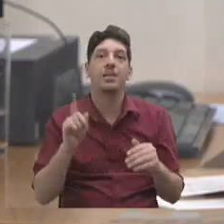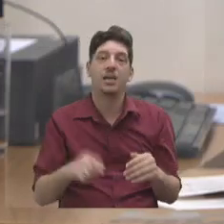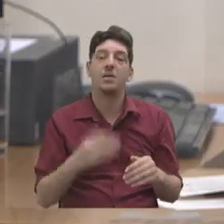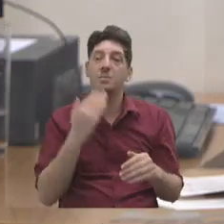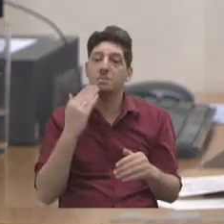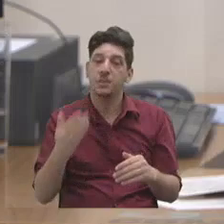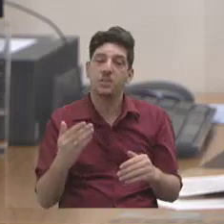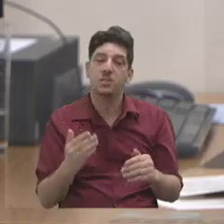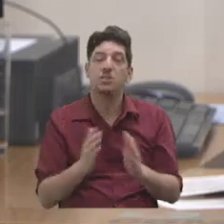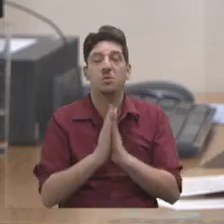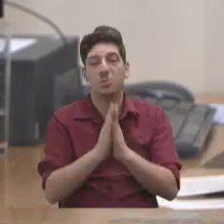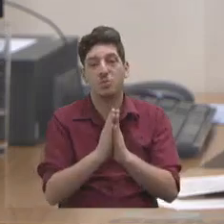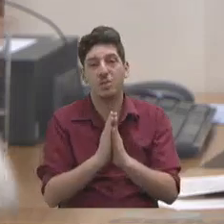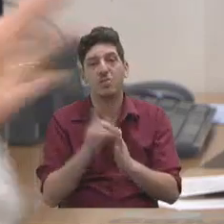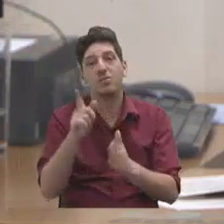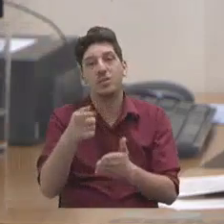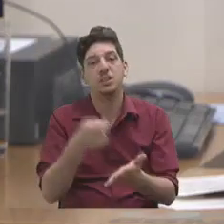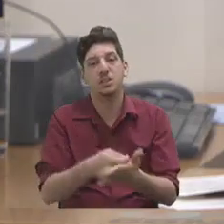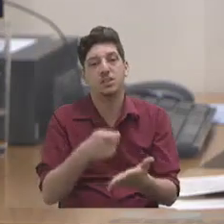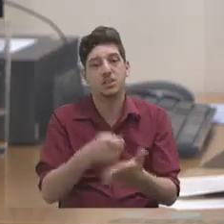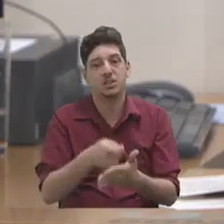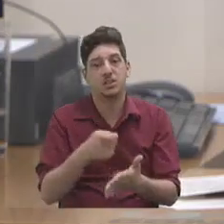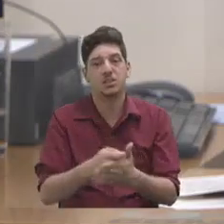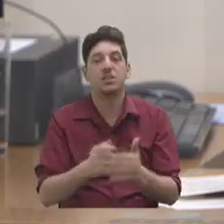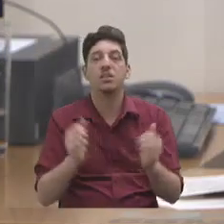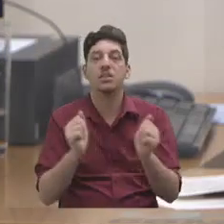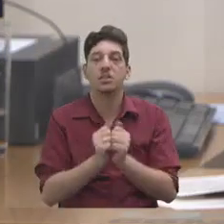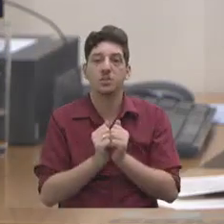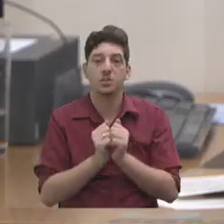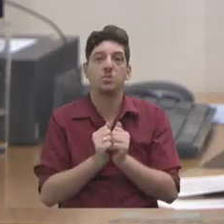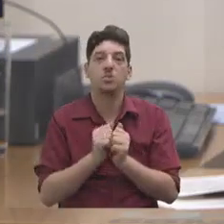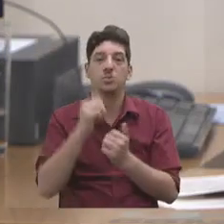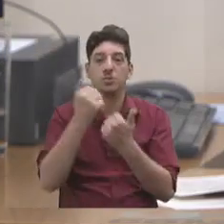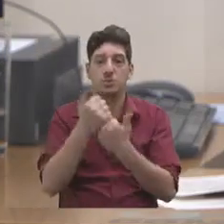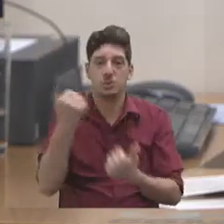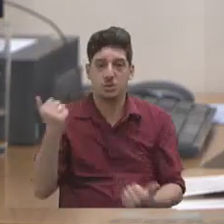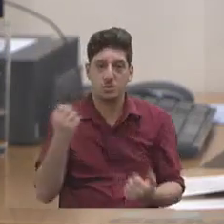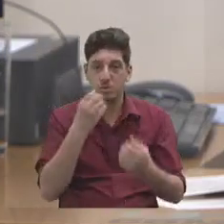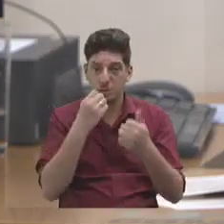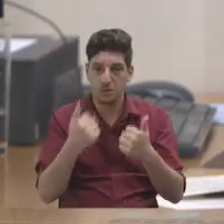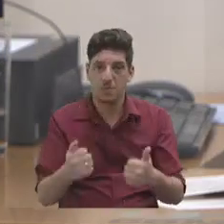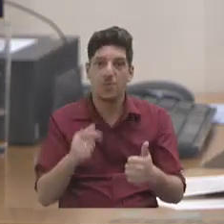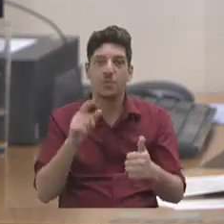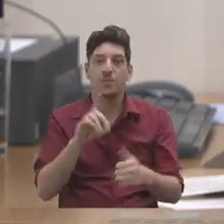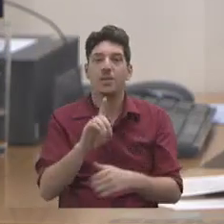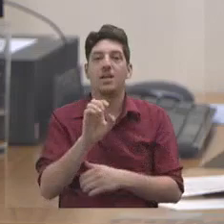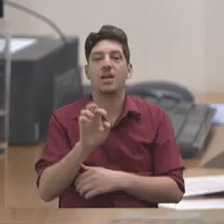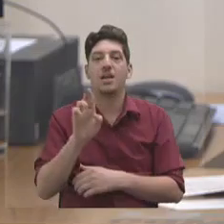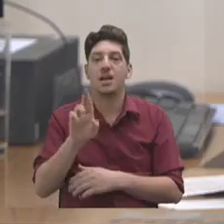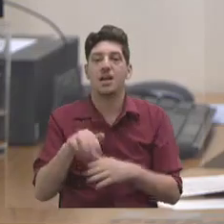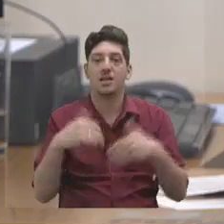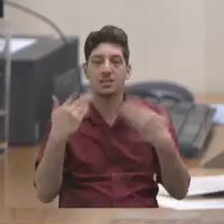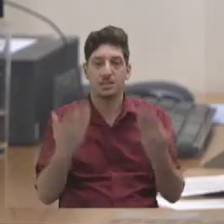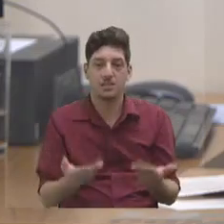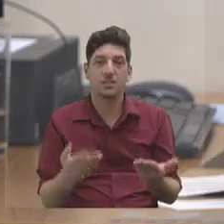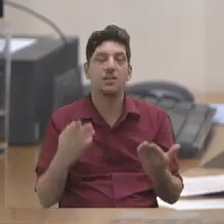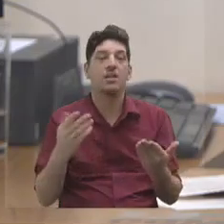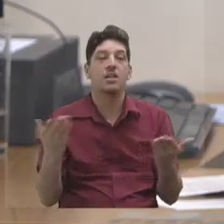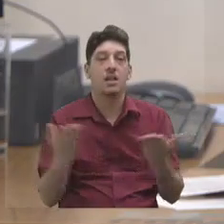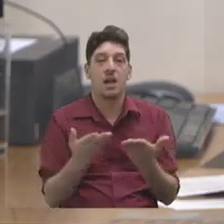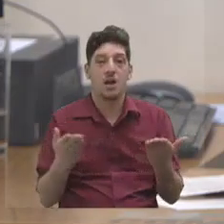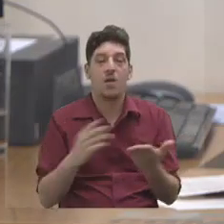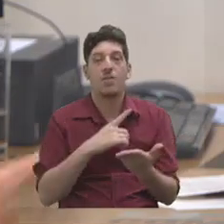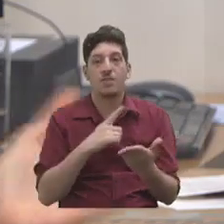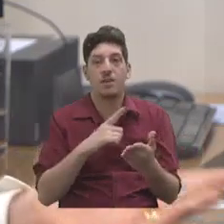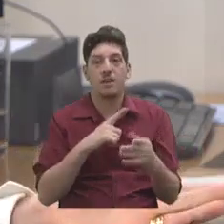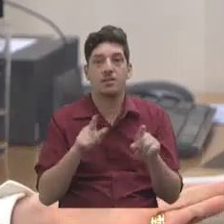o senhor o senhor tá cobrando juntamente com o nosso diretor é do Dr Então temos agora também